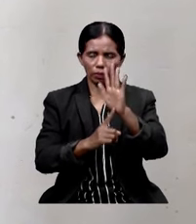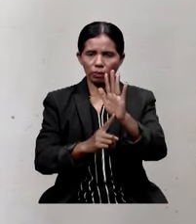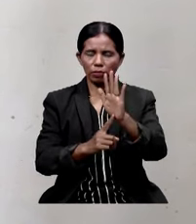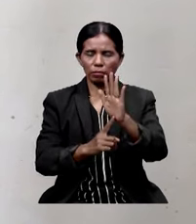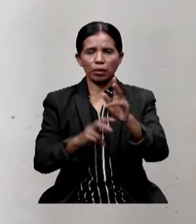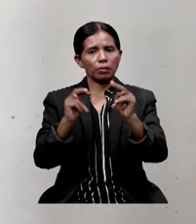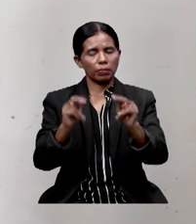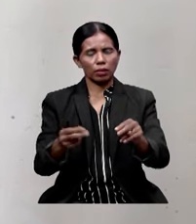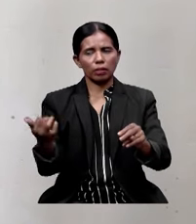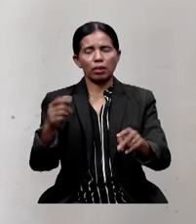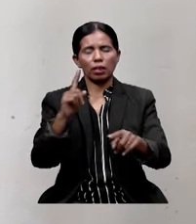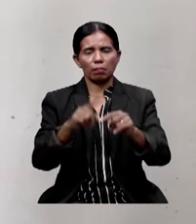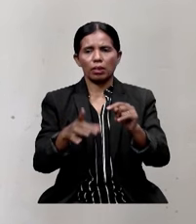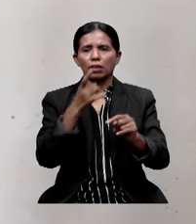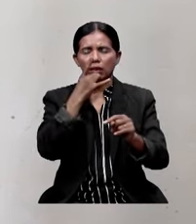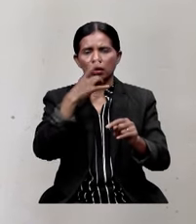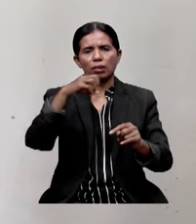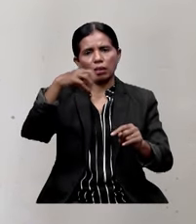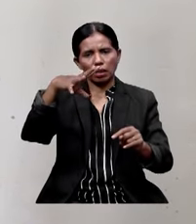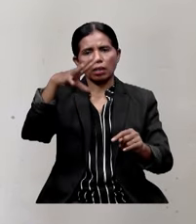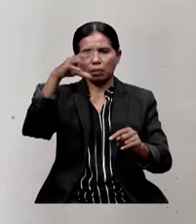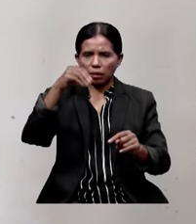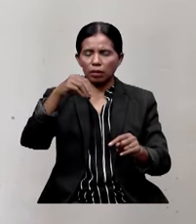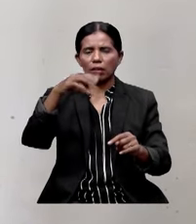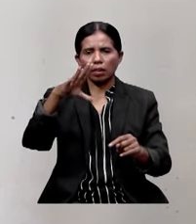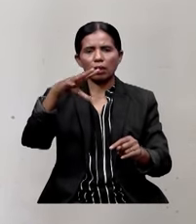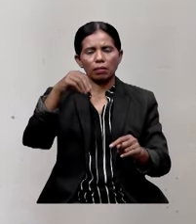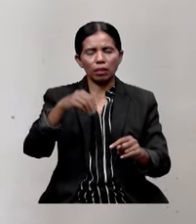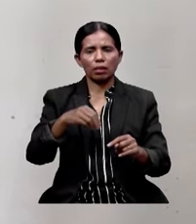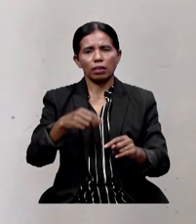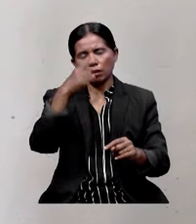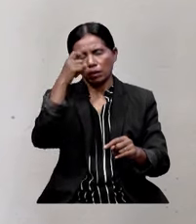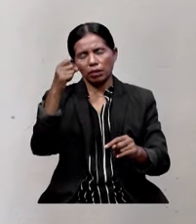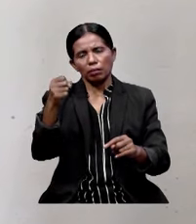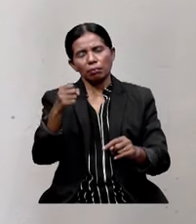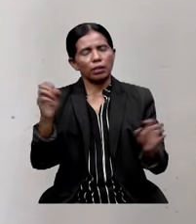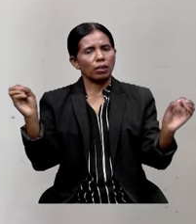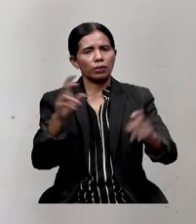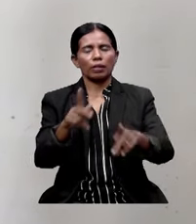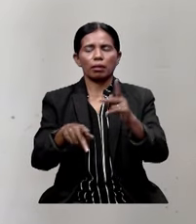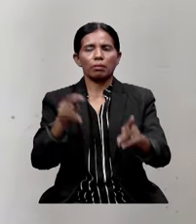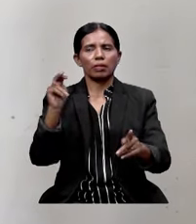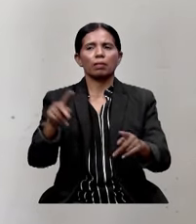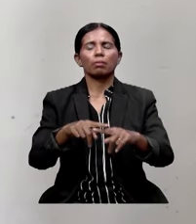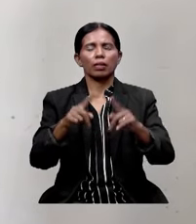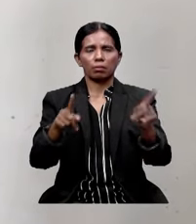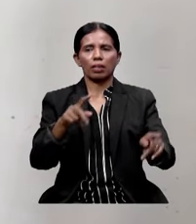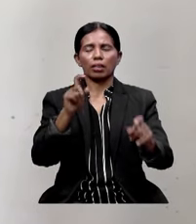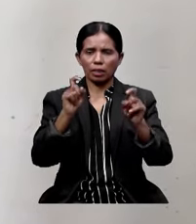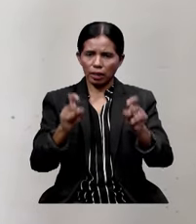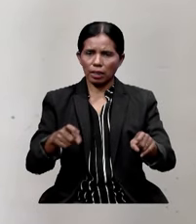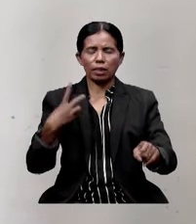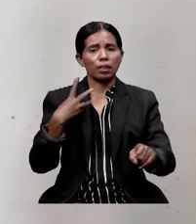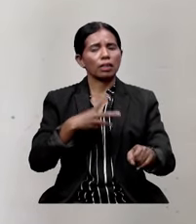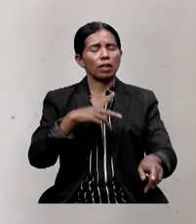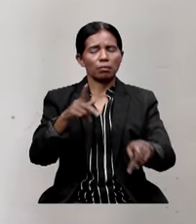labele anesa ne ai lakan mate buat cera seluk ne ne tamba ne nella zona povo ninian mai bene ten ki ita si rek